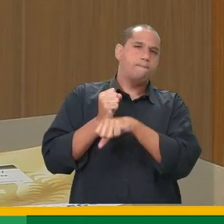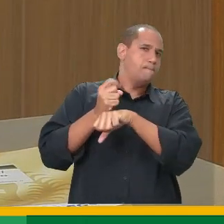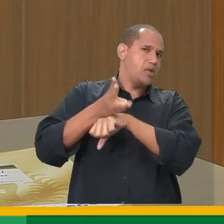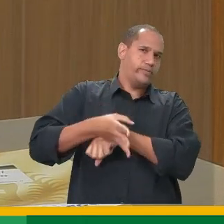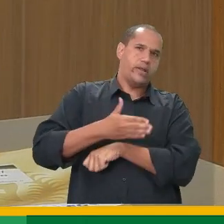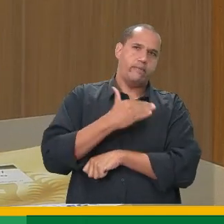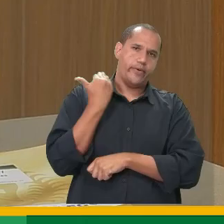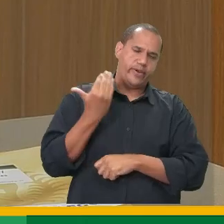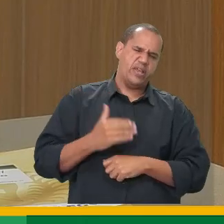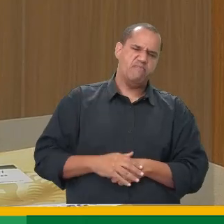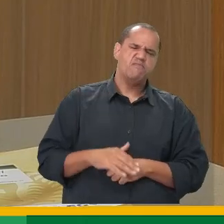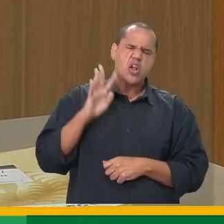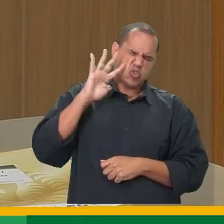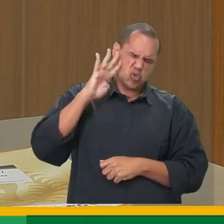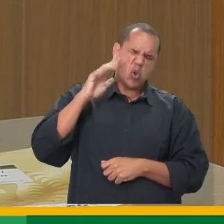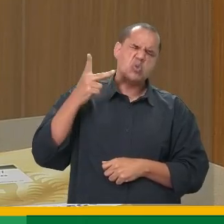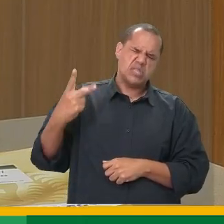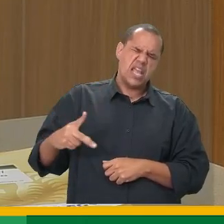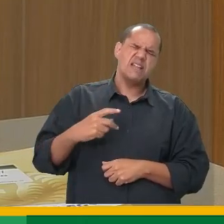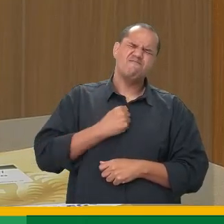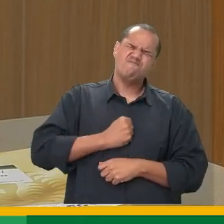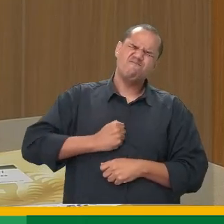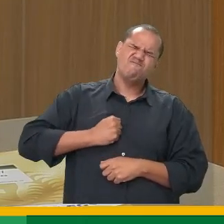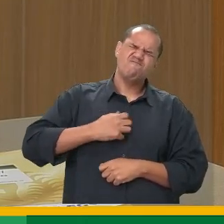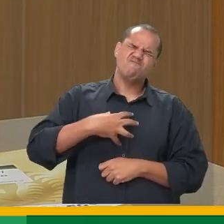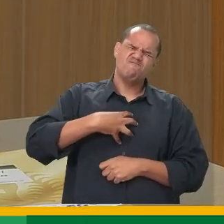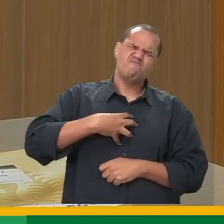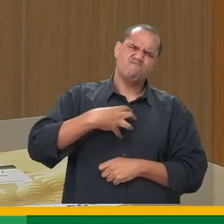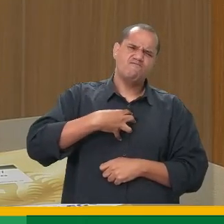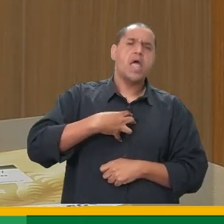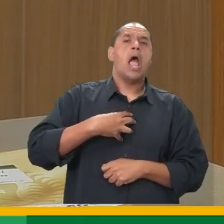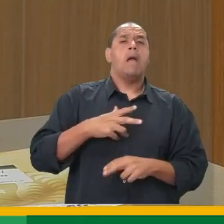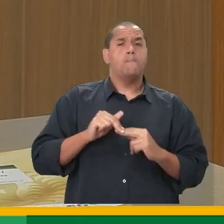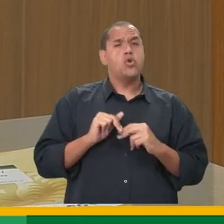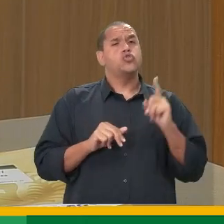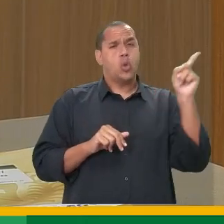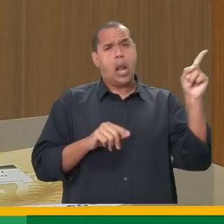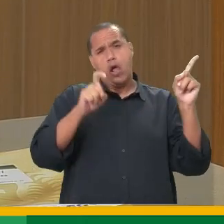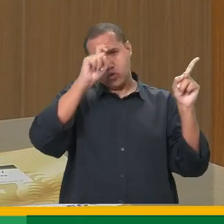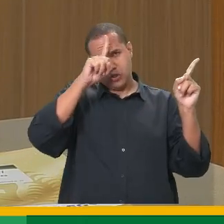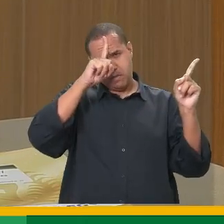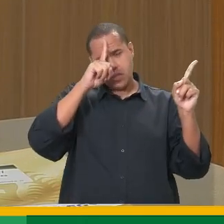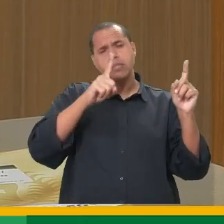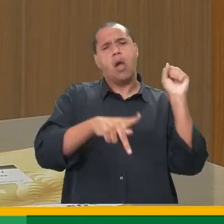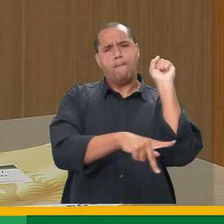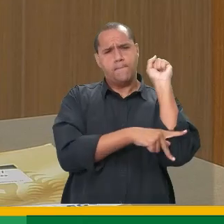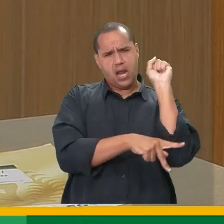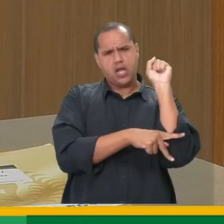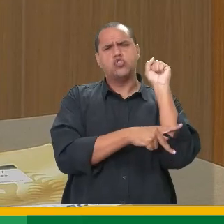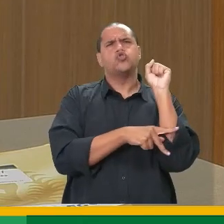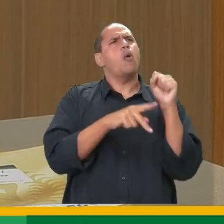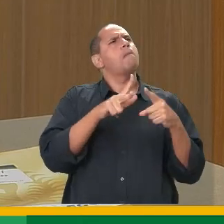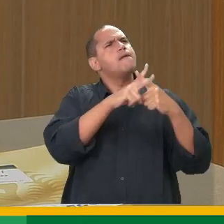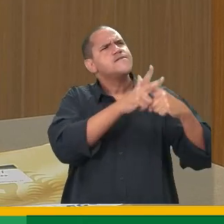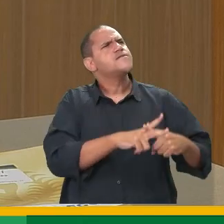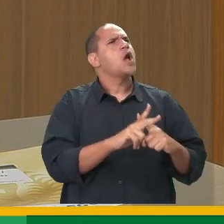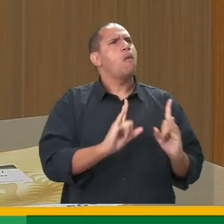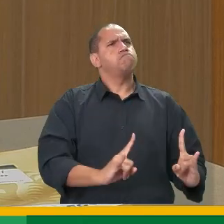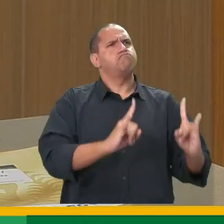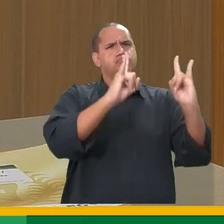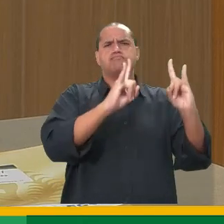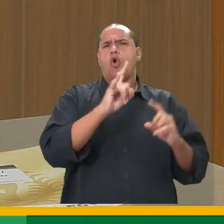Prefeito eu reformei um hospital da minha cidade que há muitos e muitos anos há muitos e muitos anos